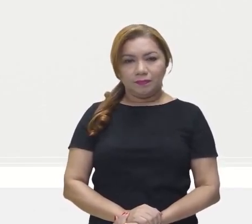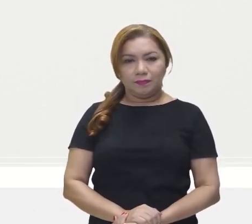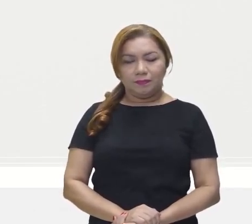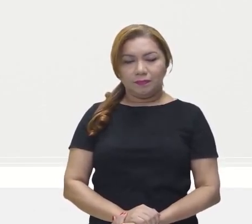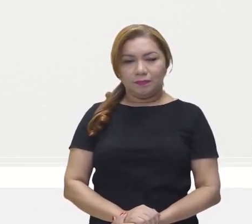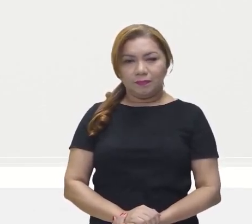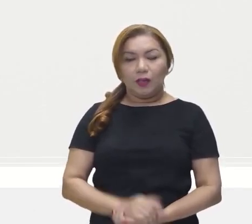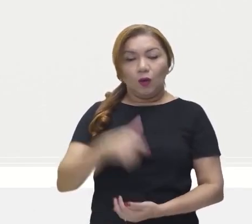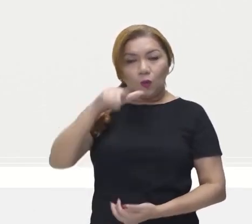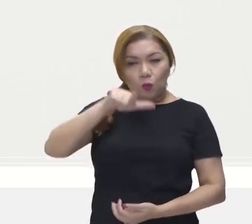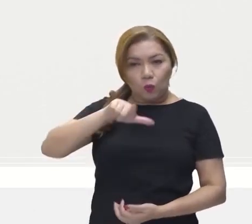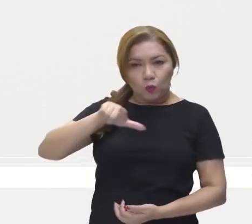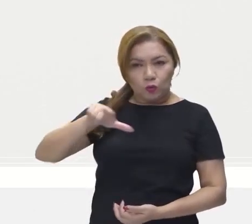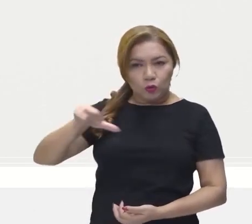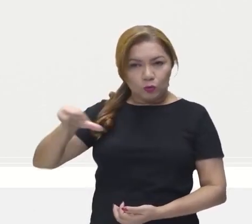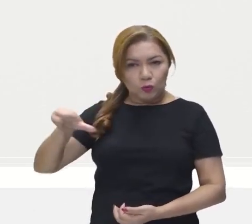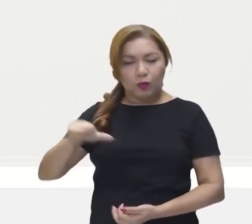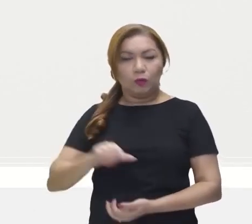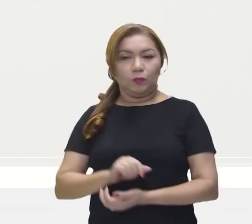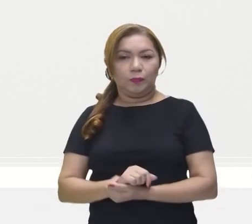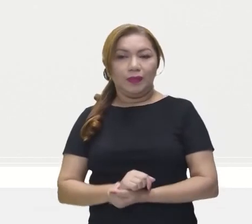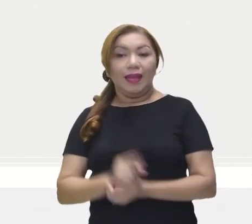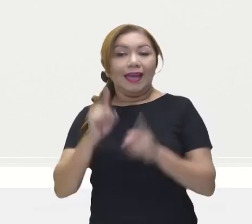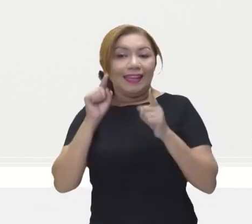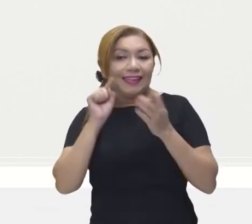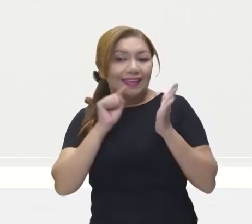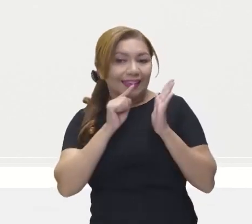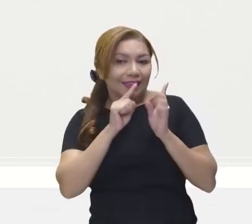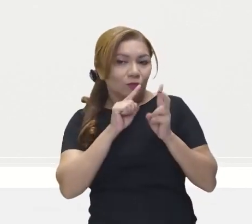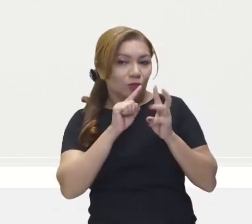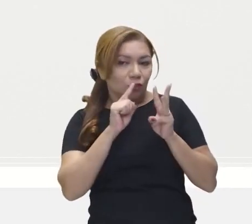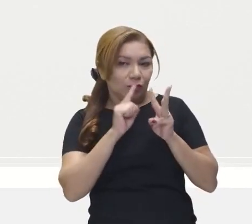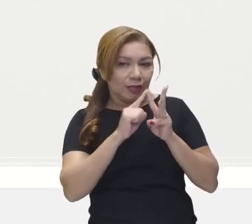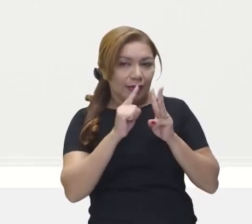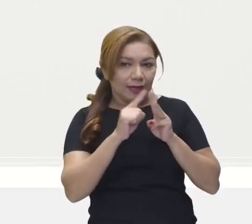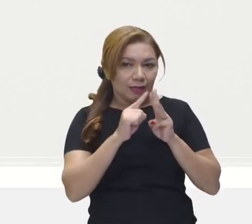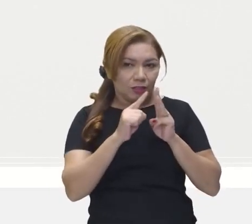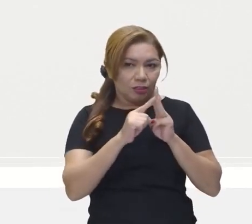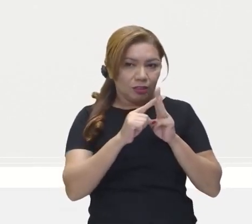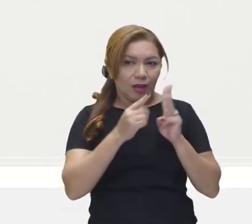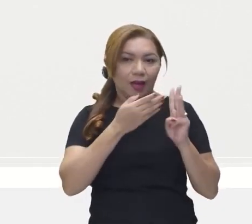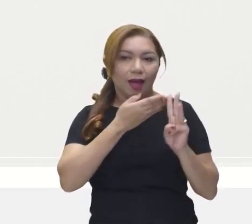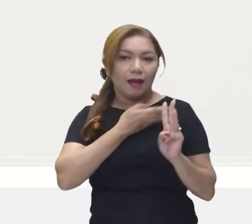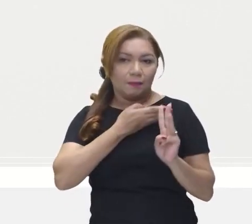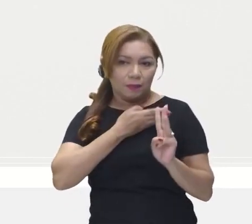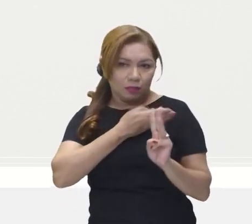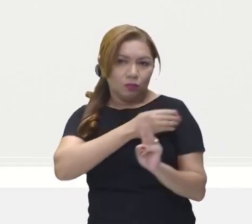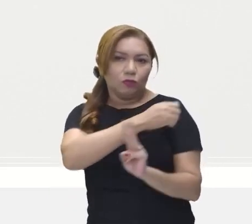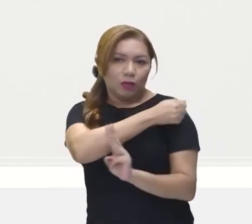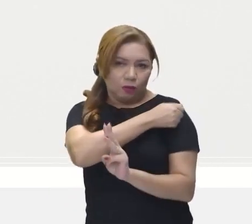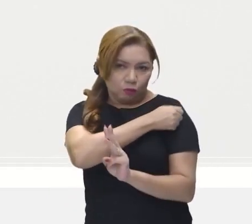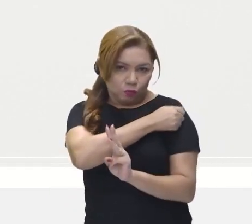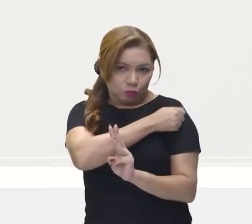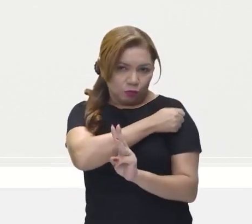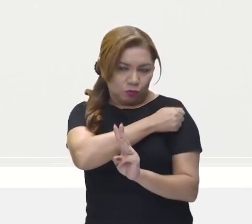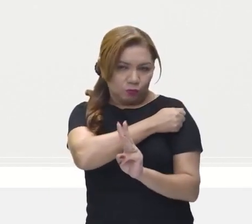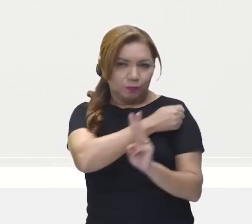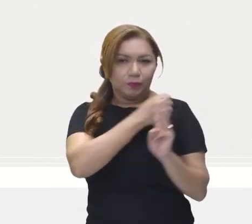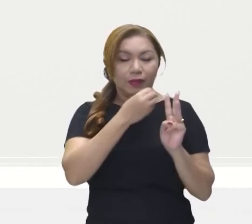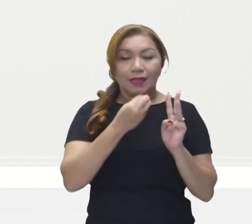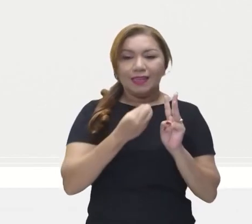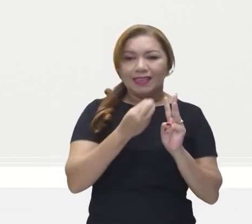240 e divido para 3, que nós teremos aí um total